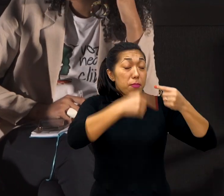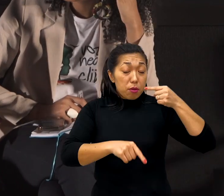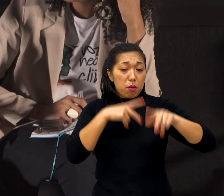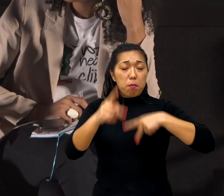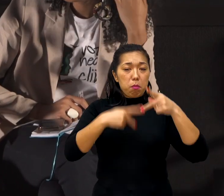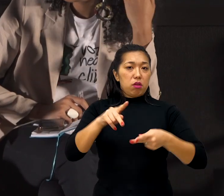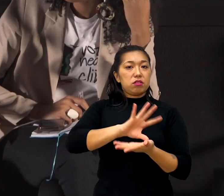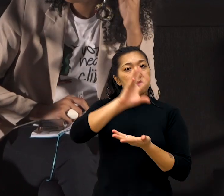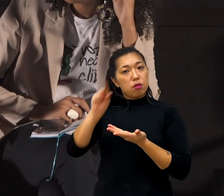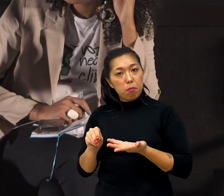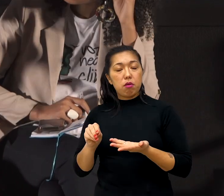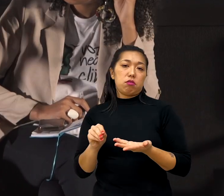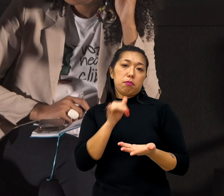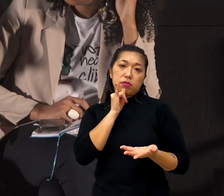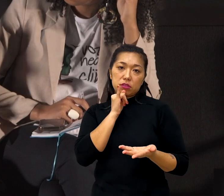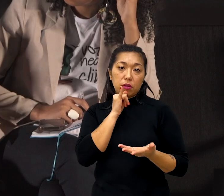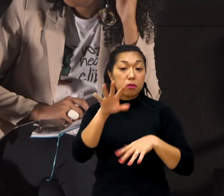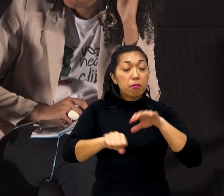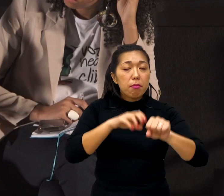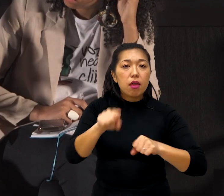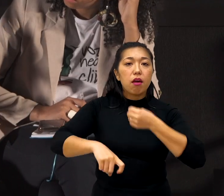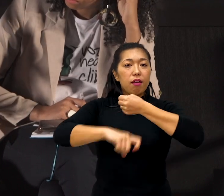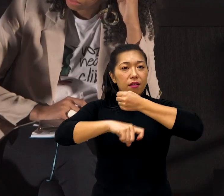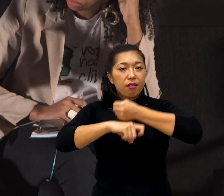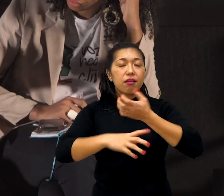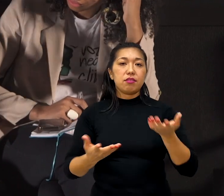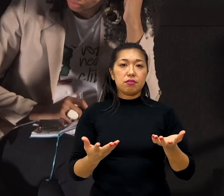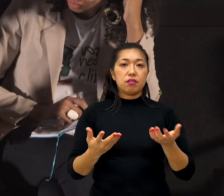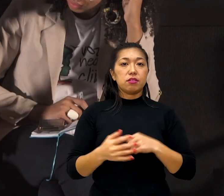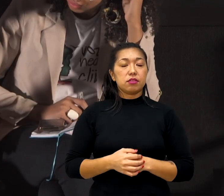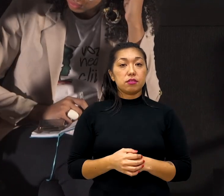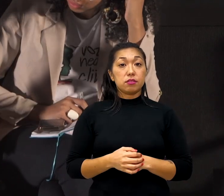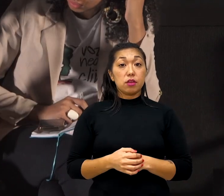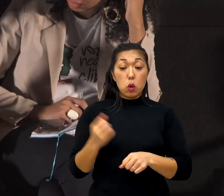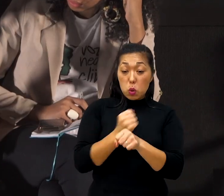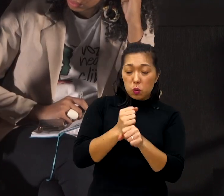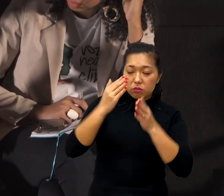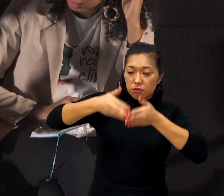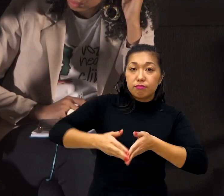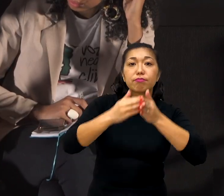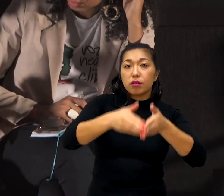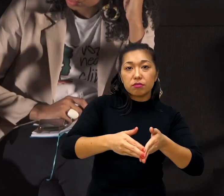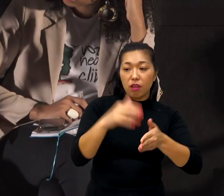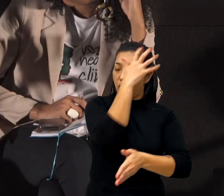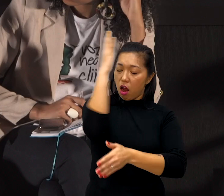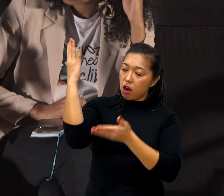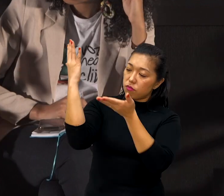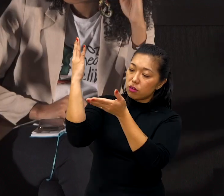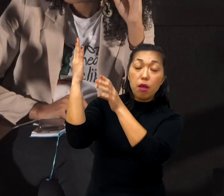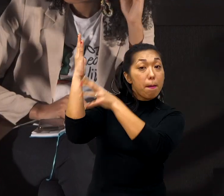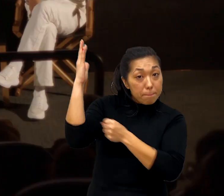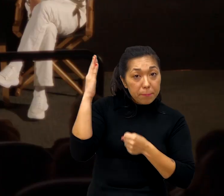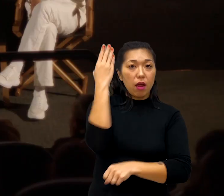exemplo, colham castanhas, construam as suas canoas das árvores. É para isso que serve a